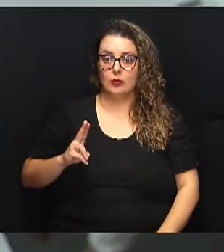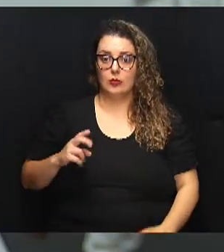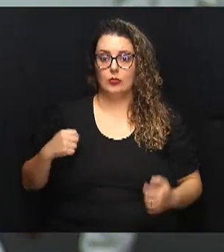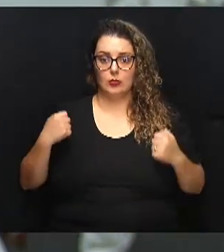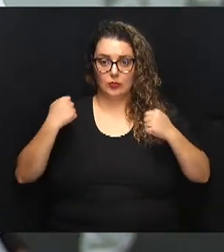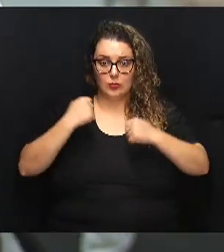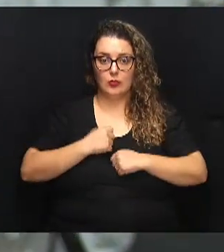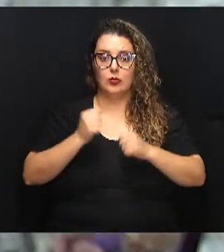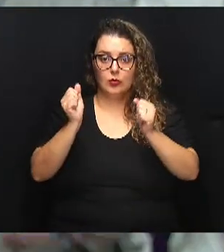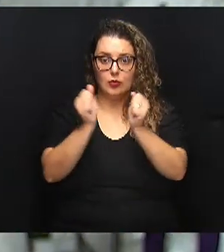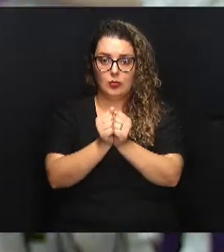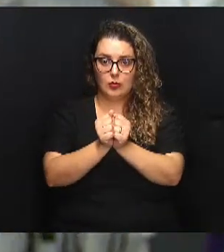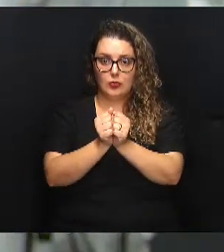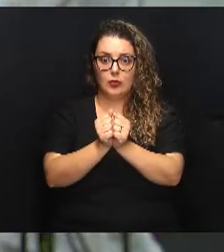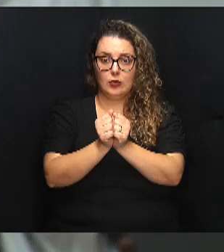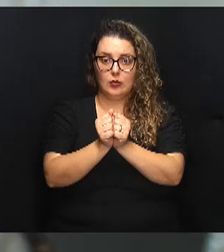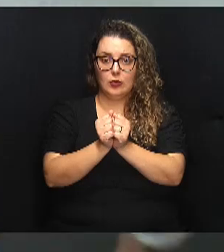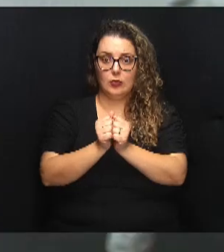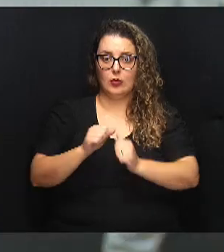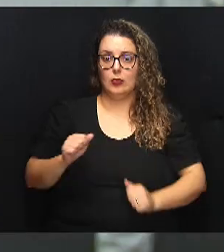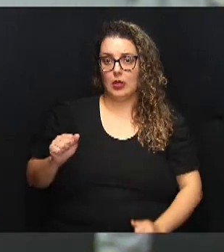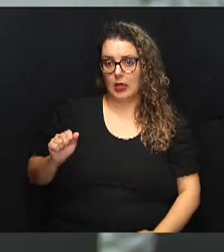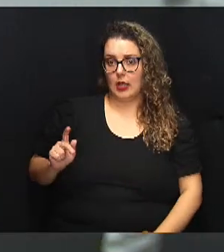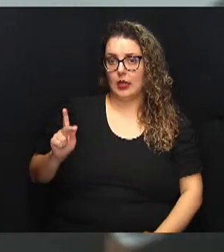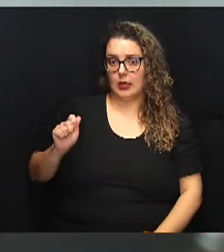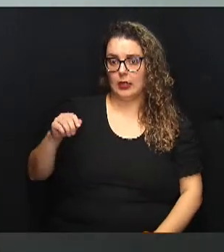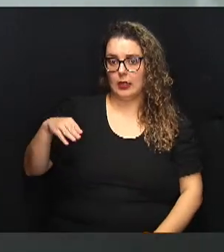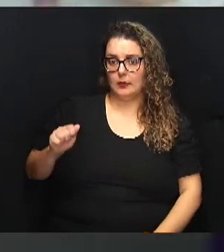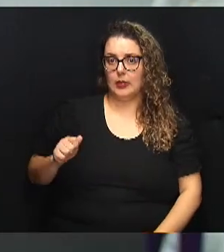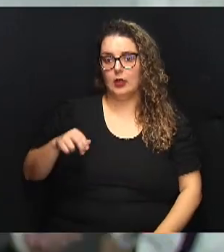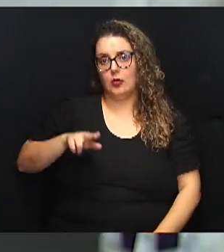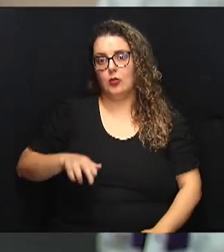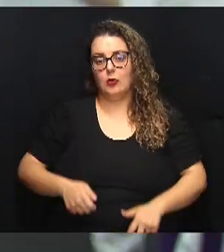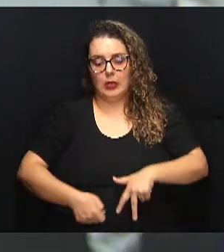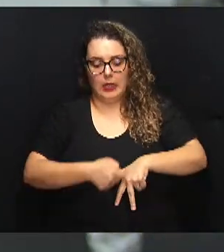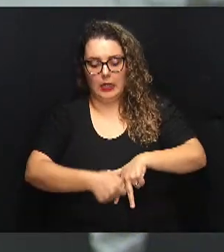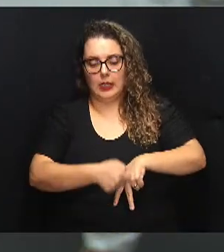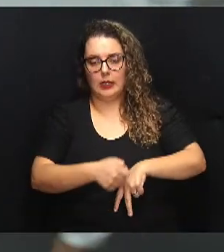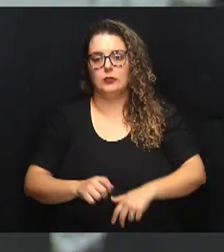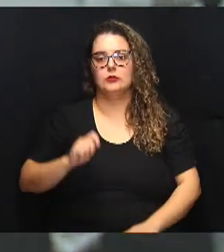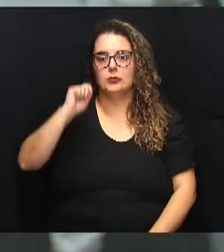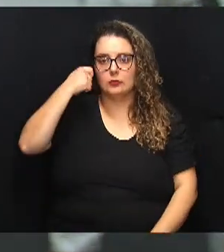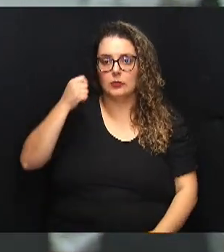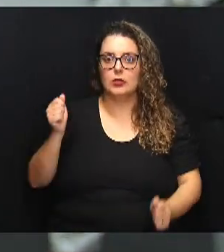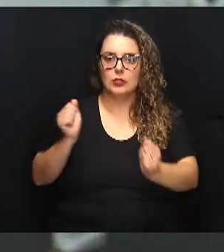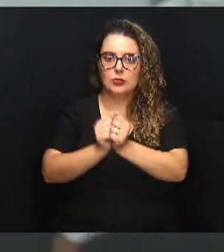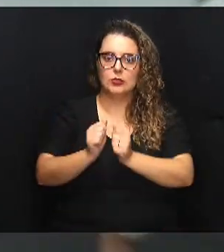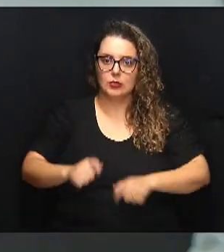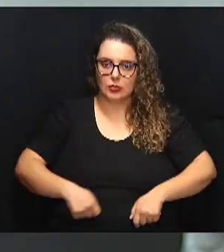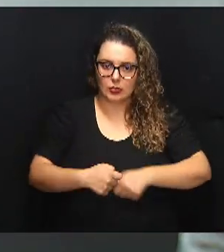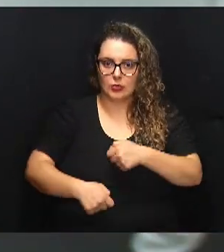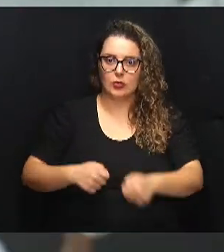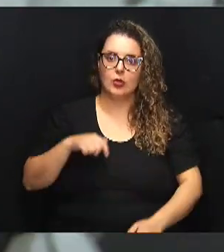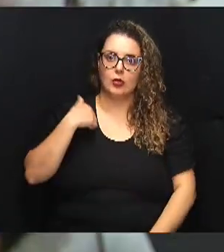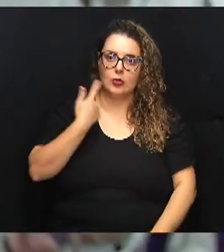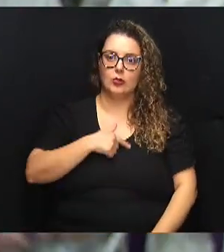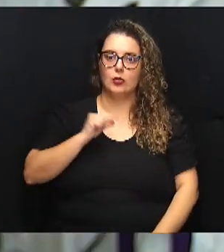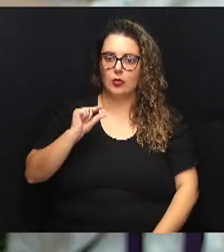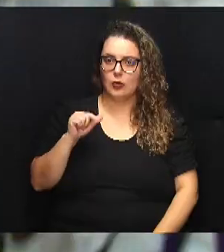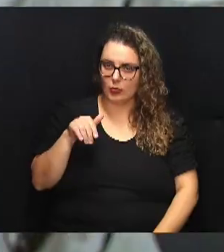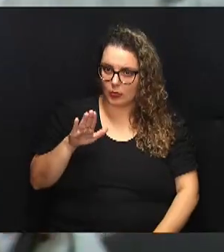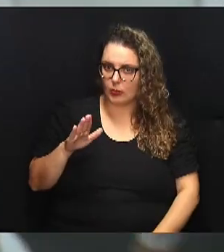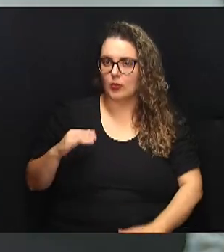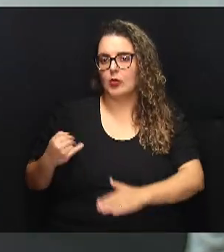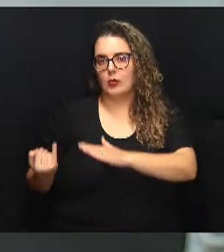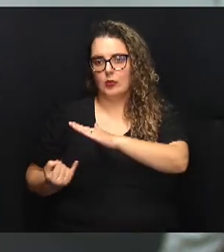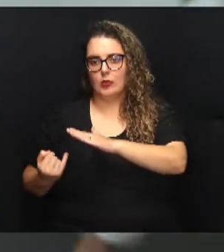kimono junto com ou o hakama ou a calça preta, e aí junto com a faixa. Então no nosso caso é um pouquinho mais